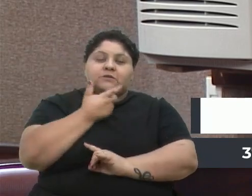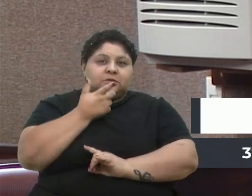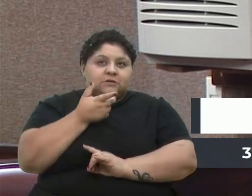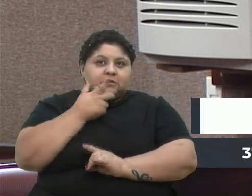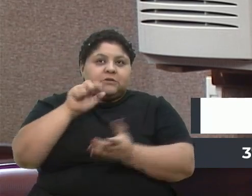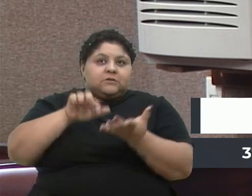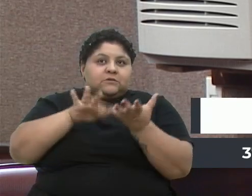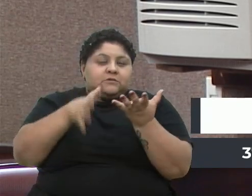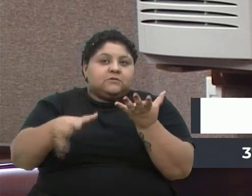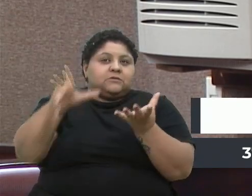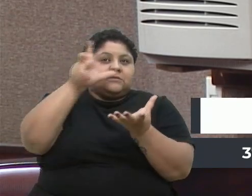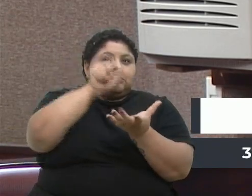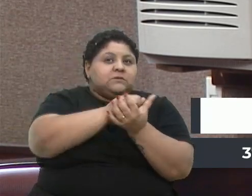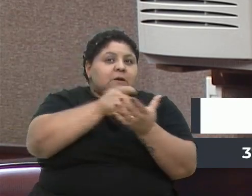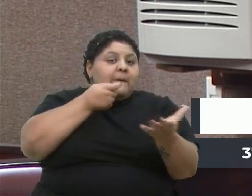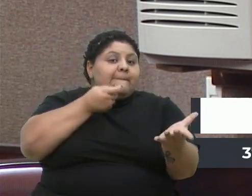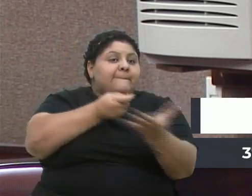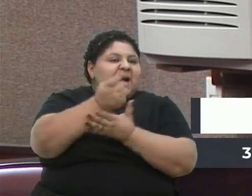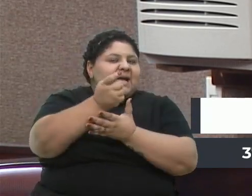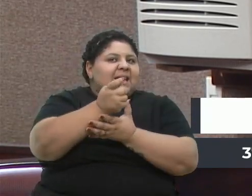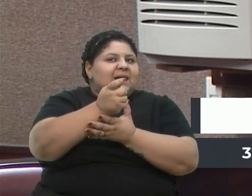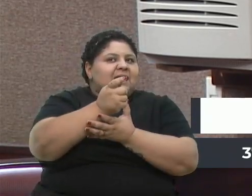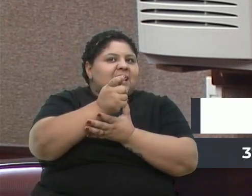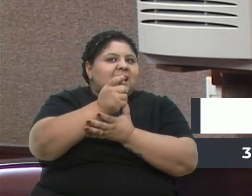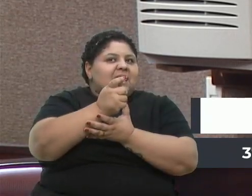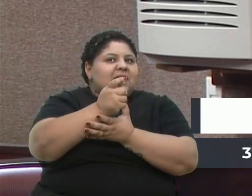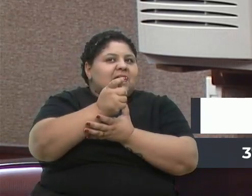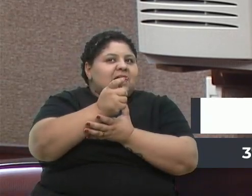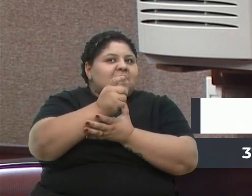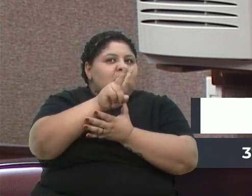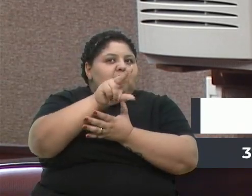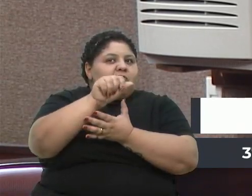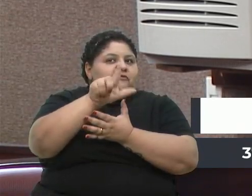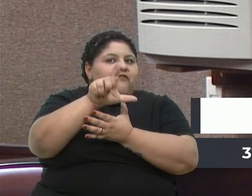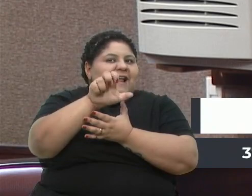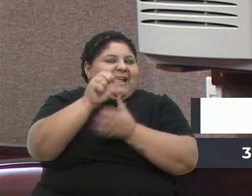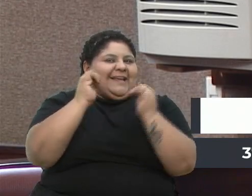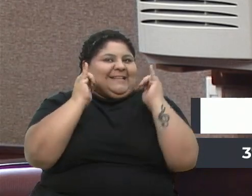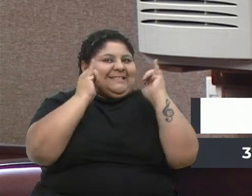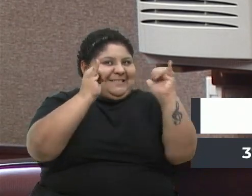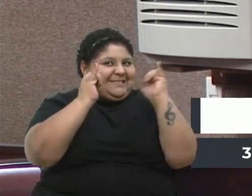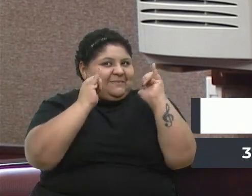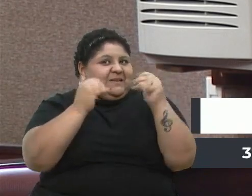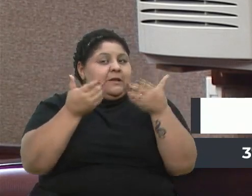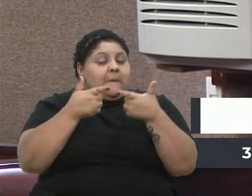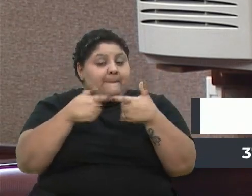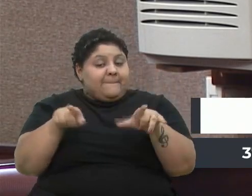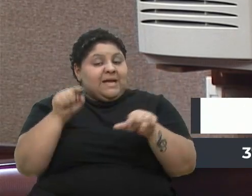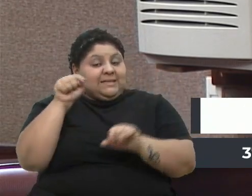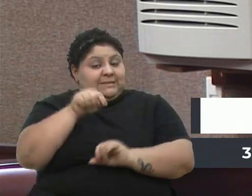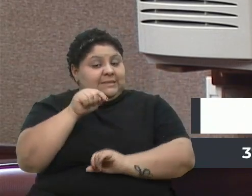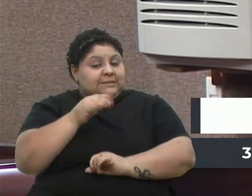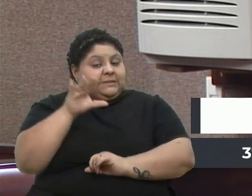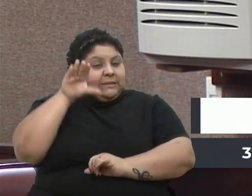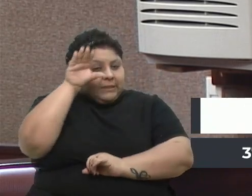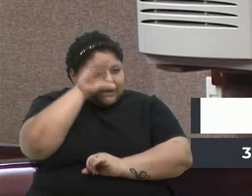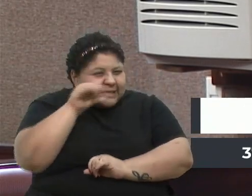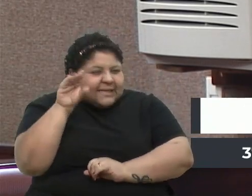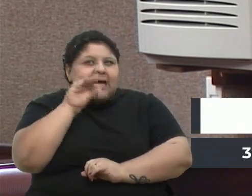paga o Vale Transporte. Mas essa situação está em análise, tá? Pela questão desta renovação deste contrato. Boa parte, vereador.